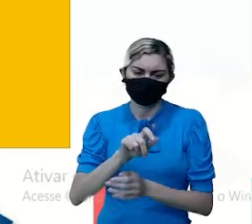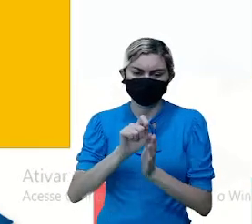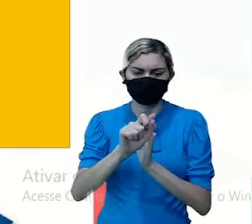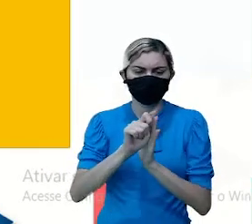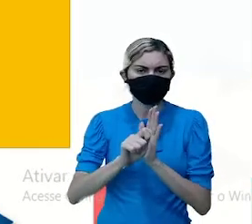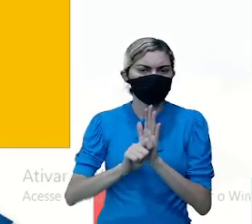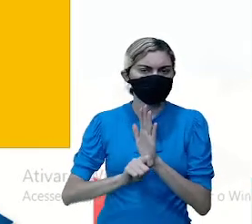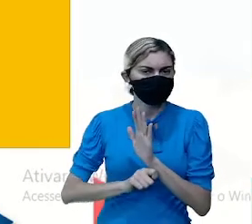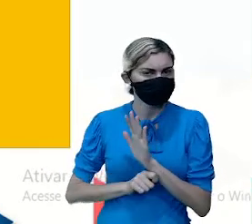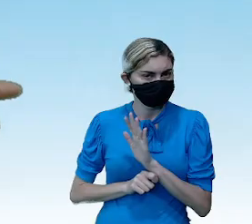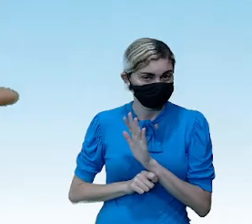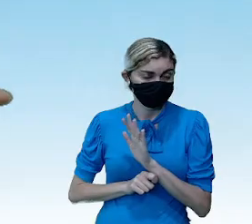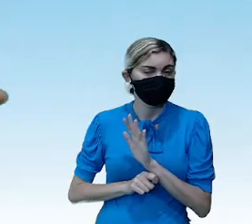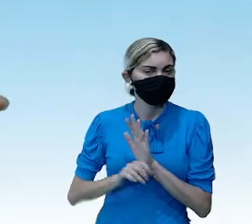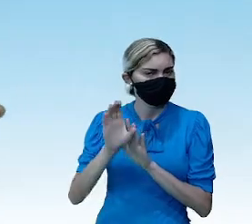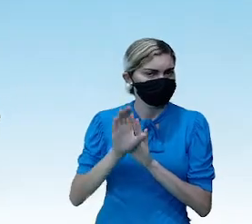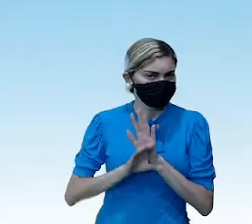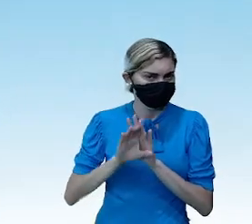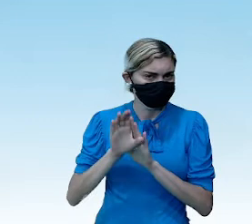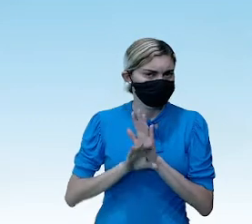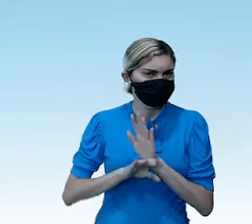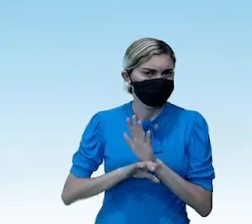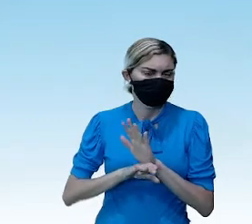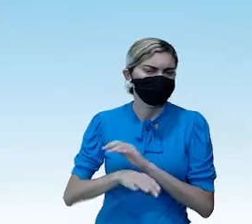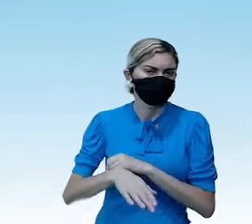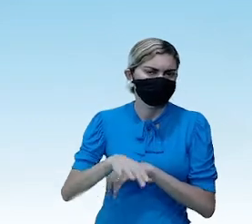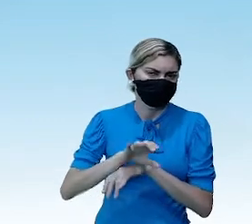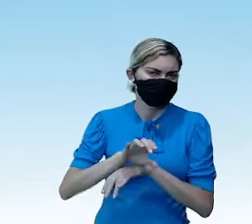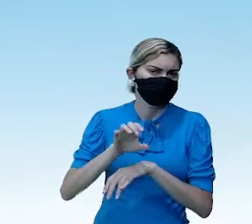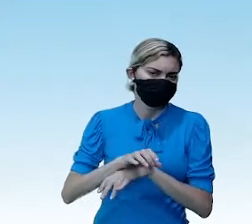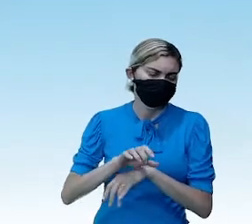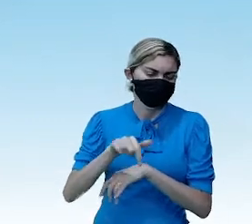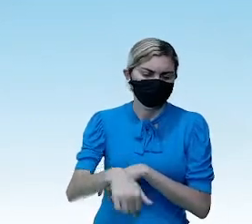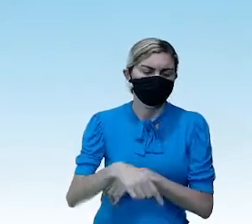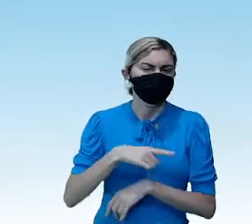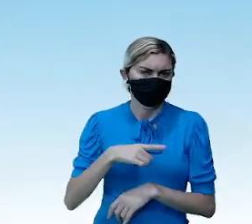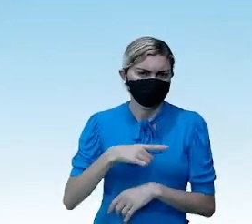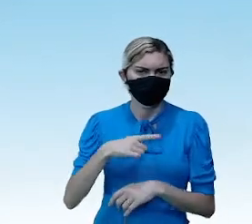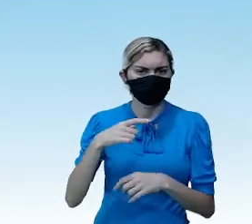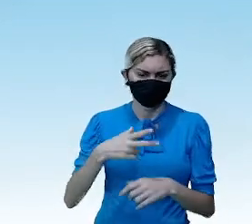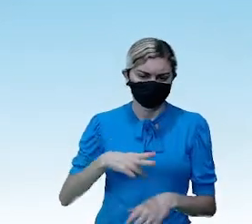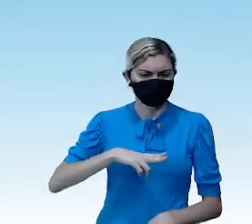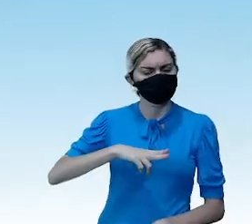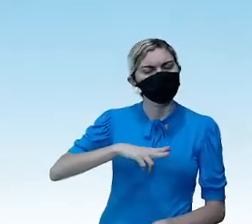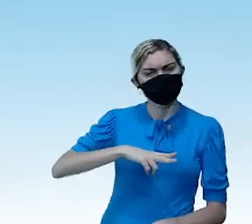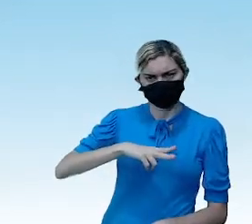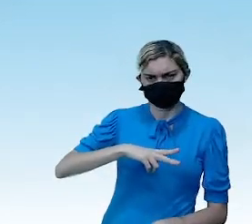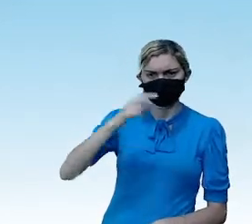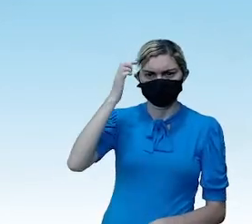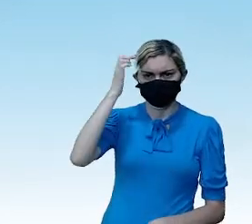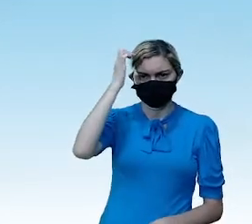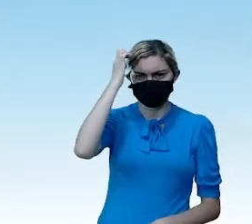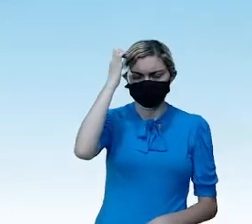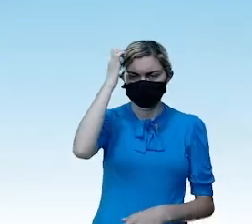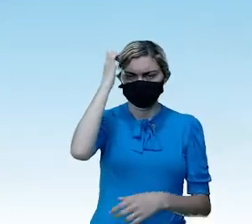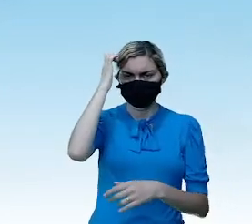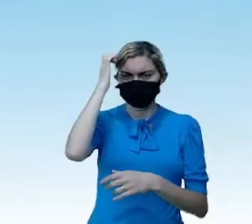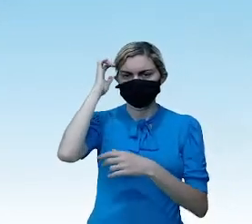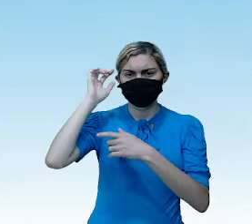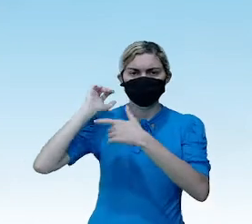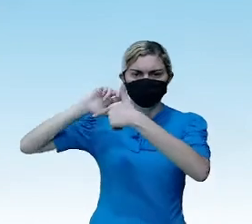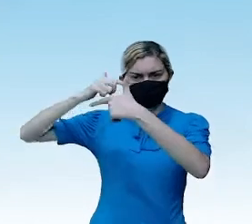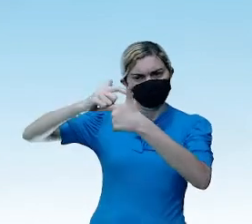escritos. Isso está no currículo Pernambuco, mas nós temos hoje uma particularidade sobre as